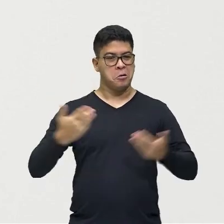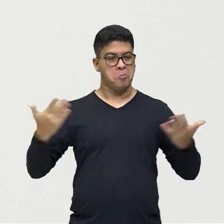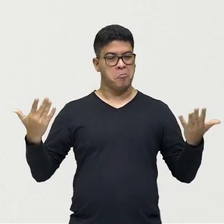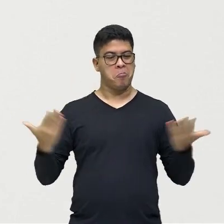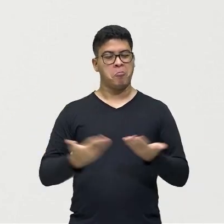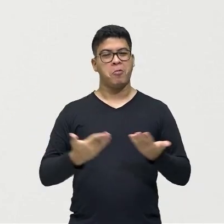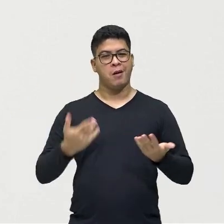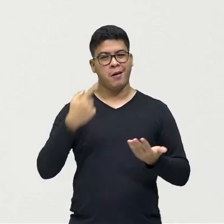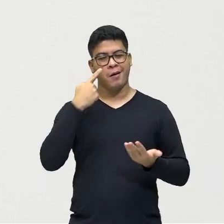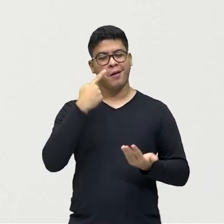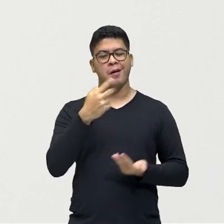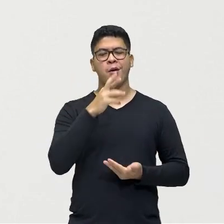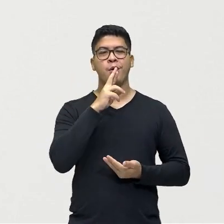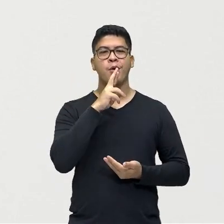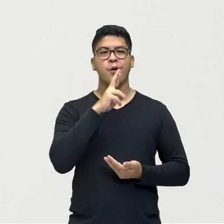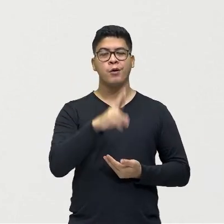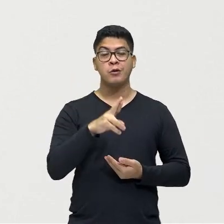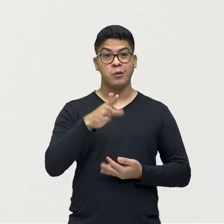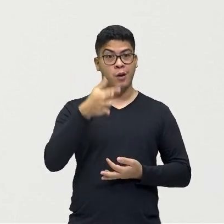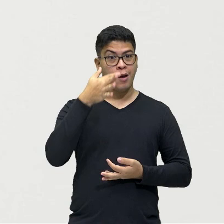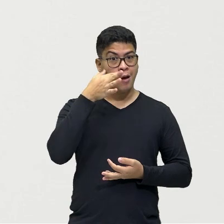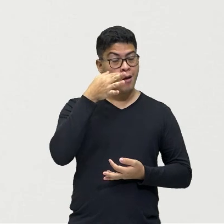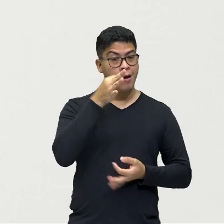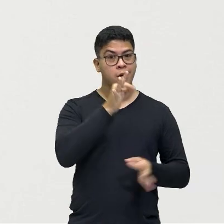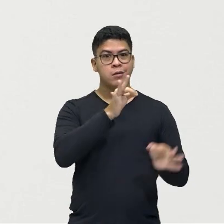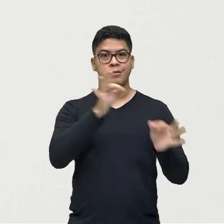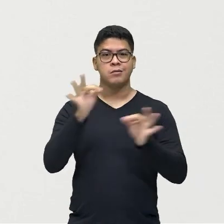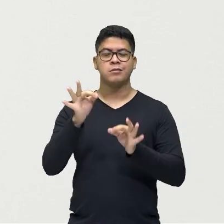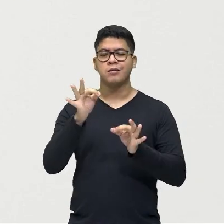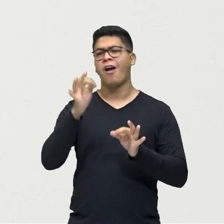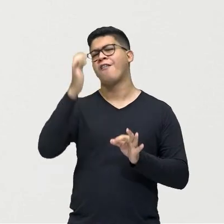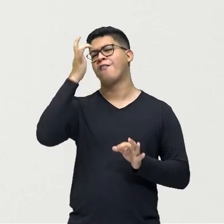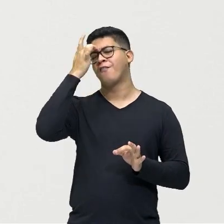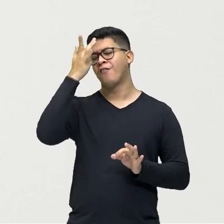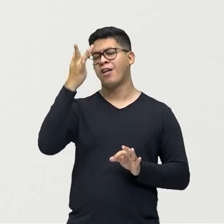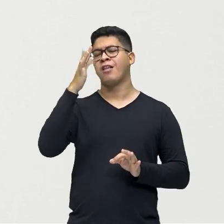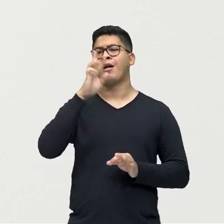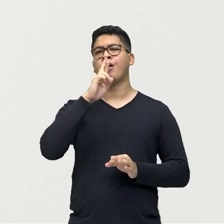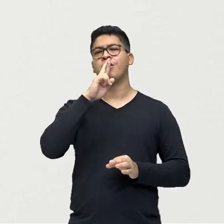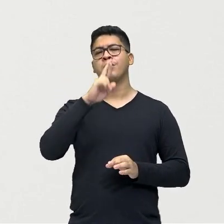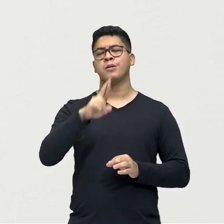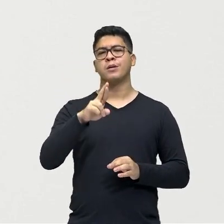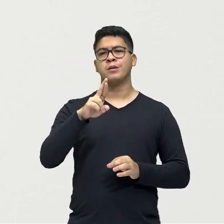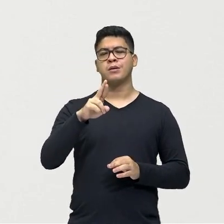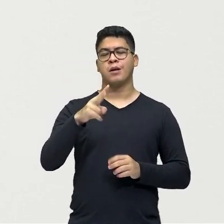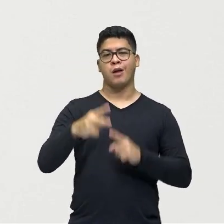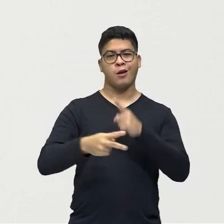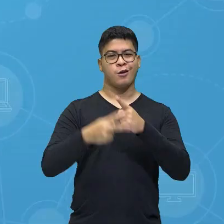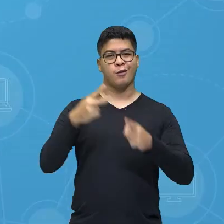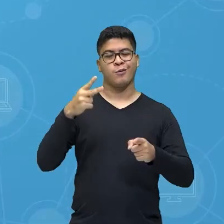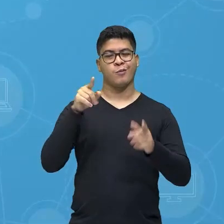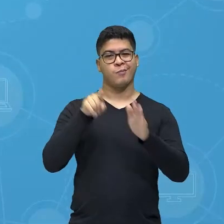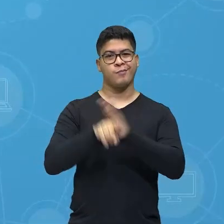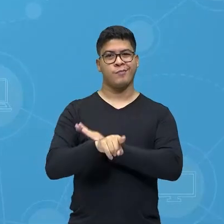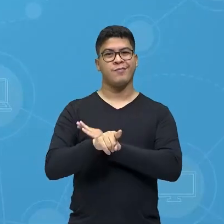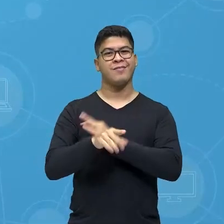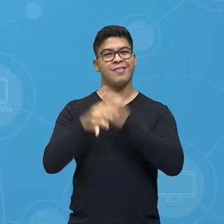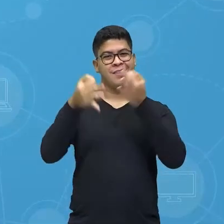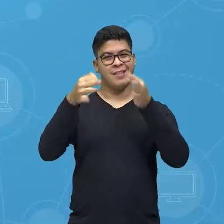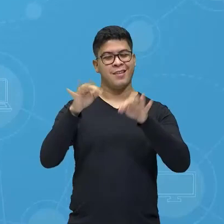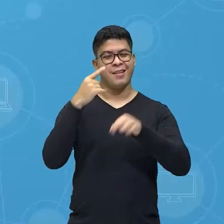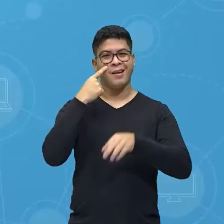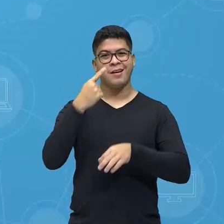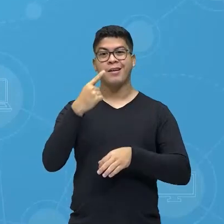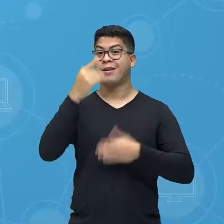bastante atenção na aula. Tanto é que tiveram facilidade de responder essas duas questões, tá certo?